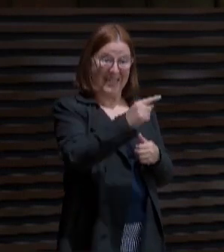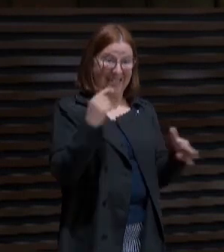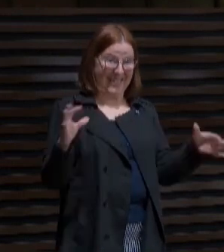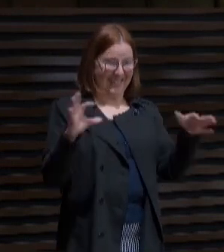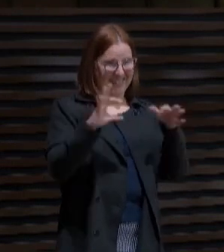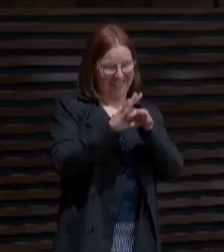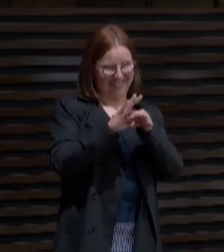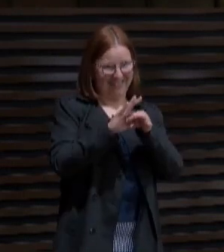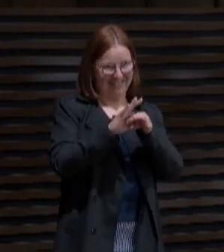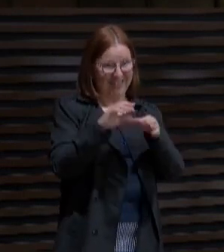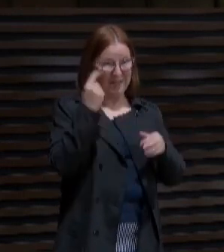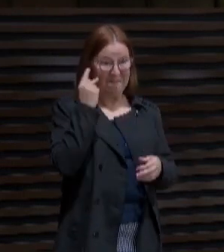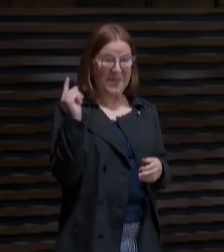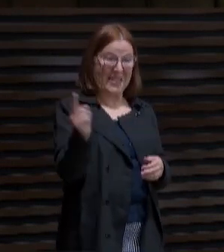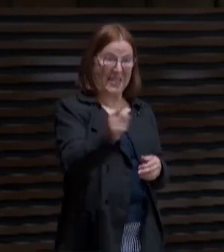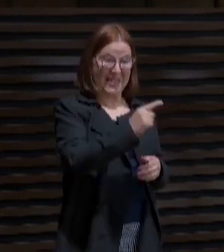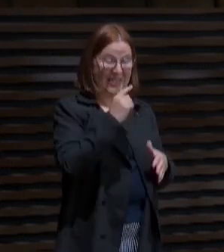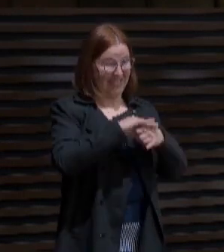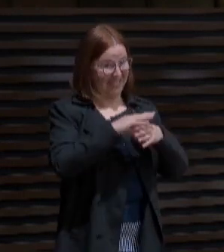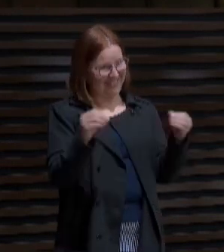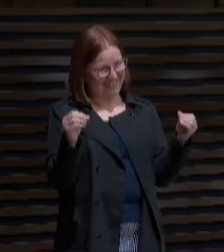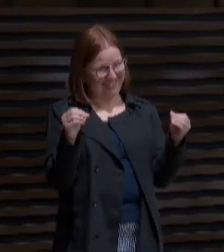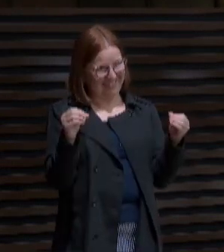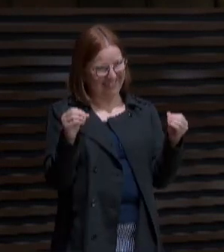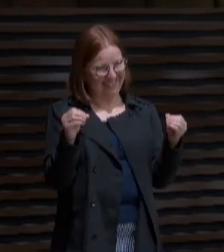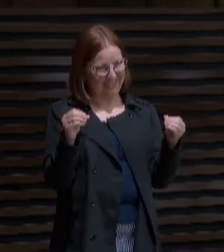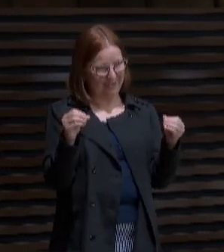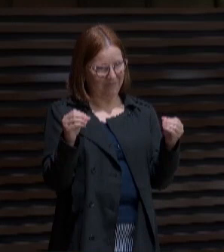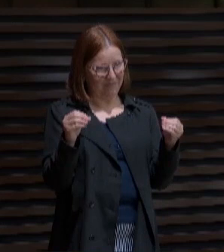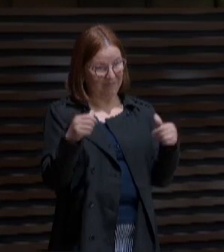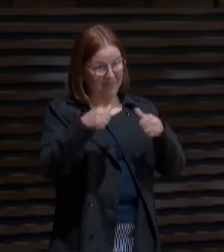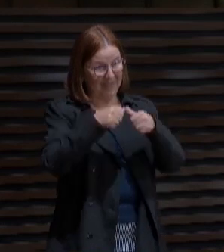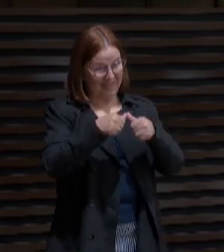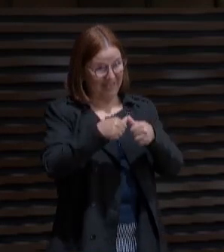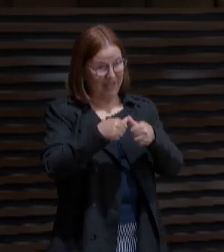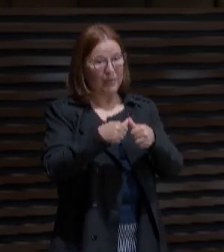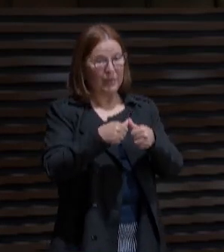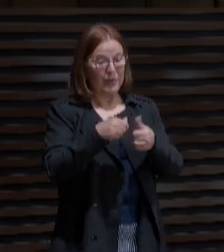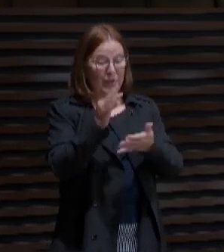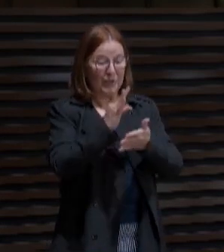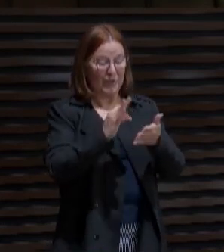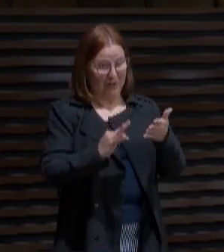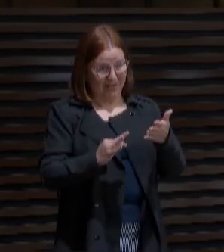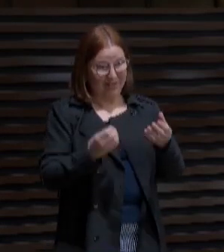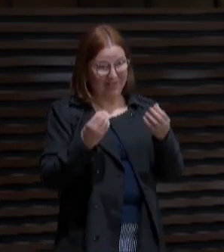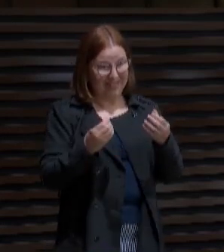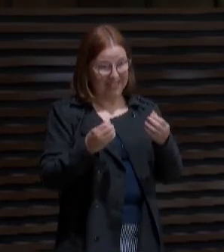restaurados, para que fôssemos curados. É isso que diz o texto. Você acha que isso é pouca